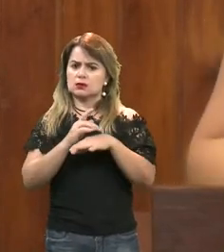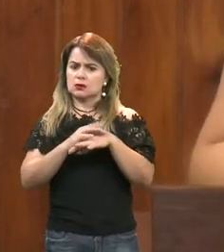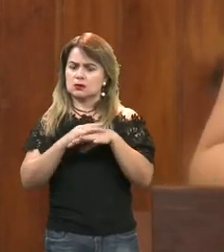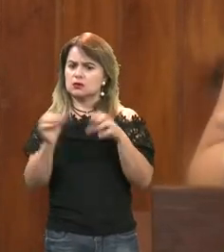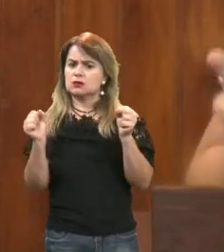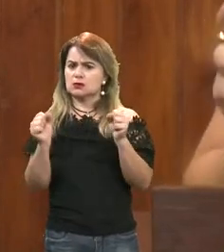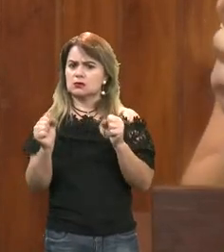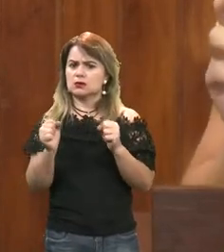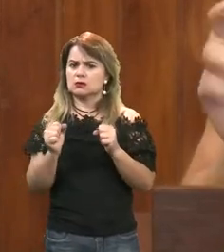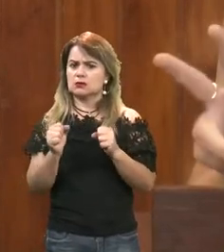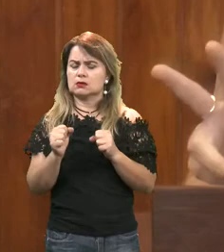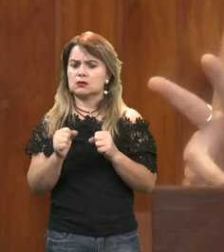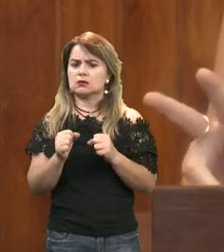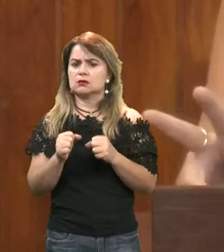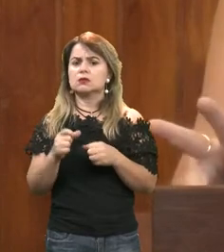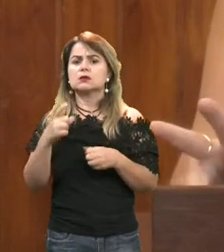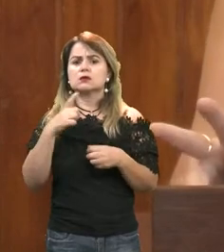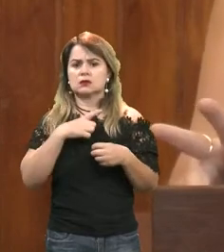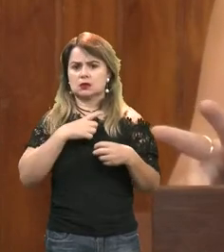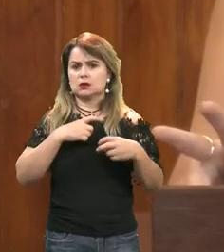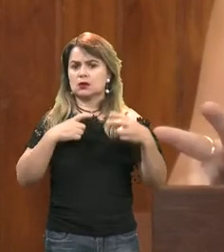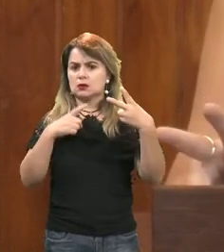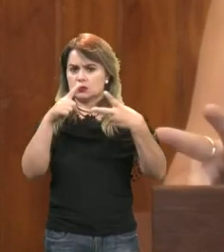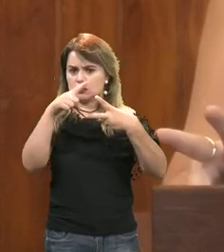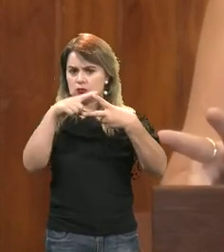Juridicamente, nós temos duas opções.